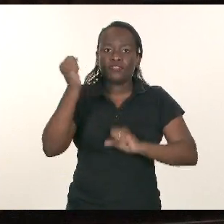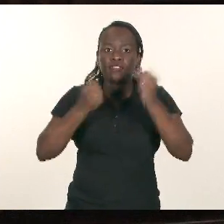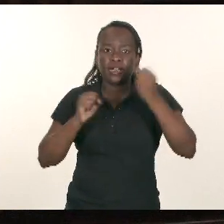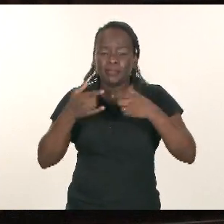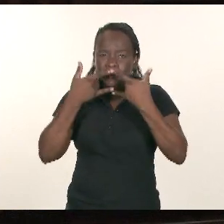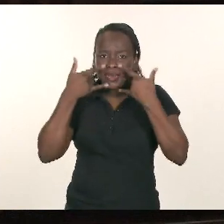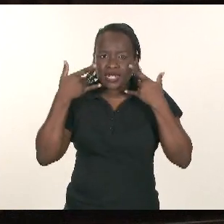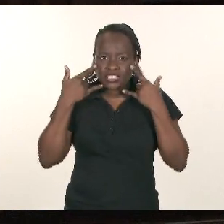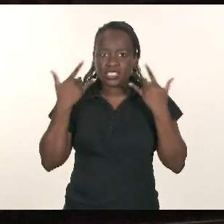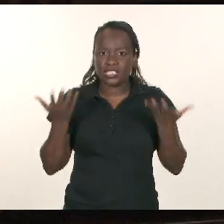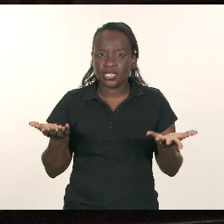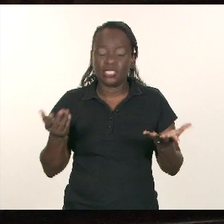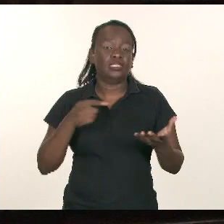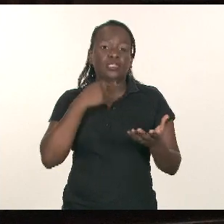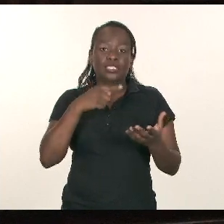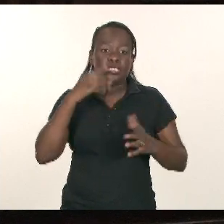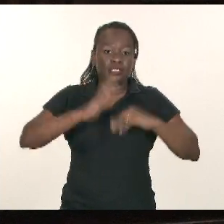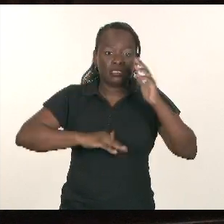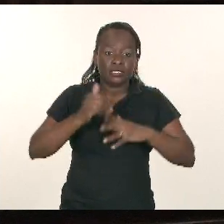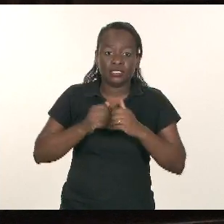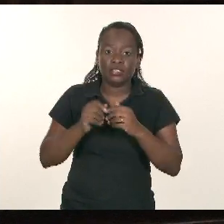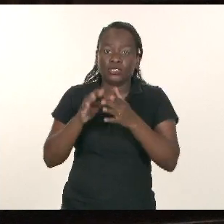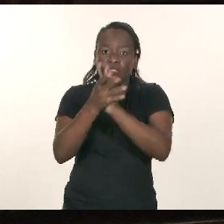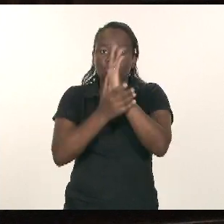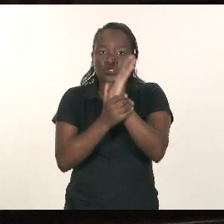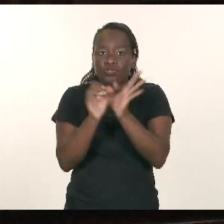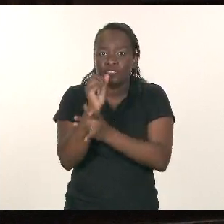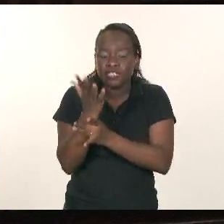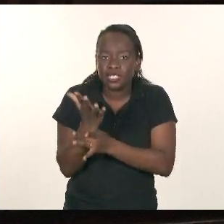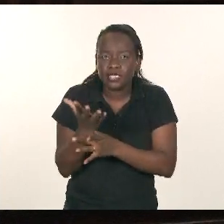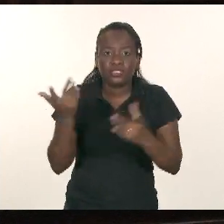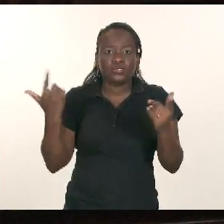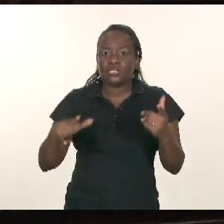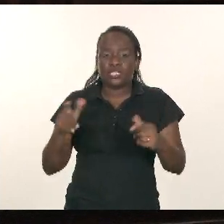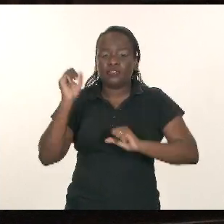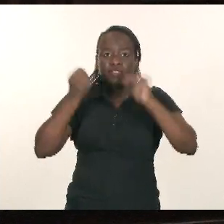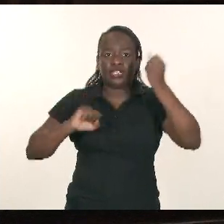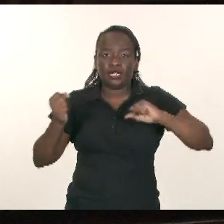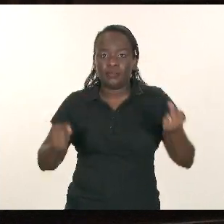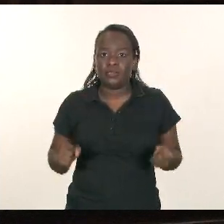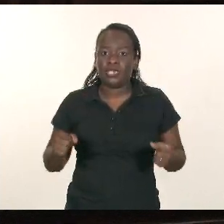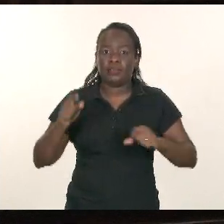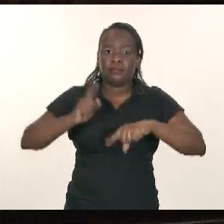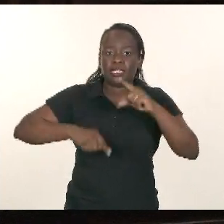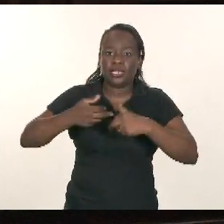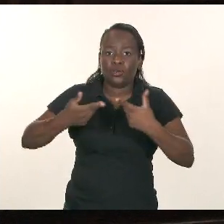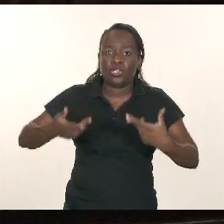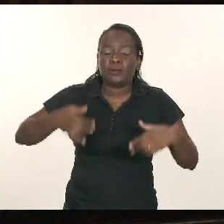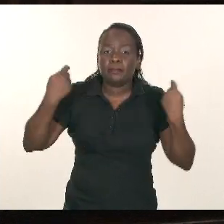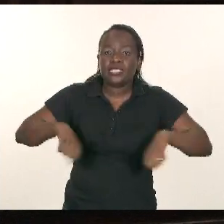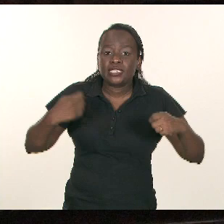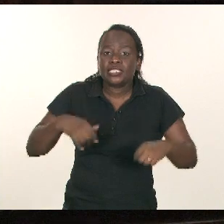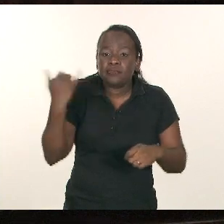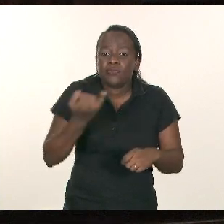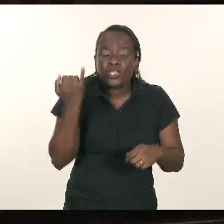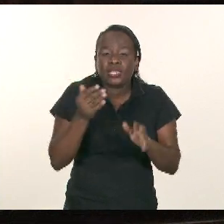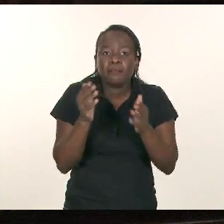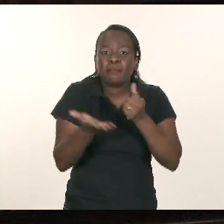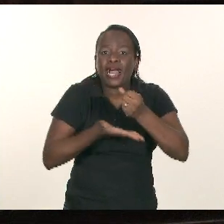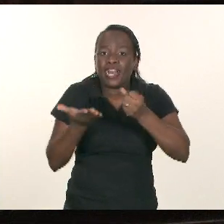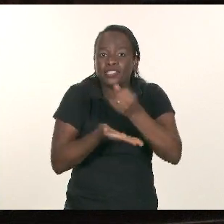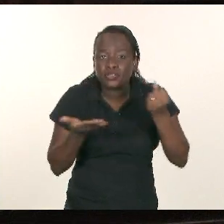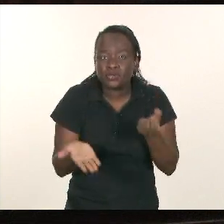de máscara, não tinha capacidade de produção de luvas, não tinha capacidade de produção dos insumos mais elementares,